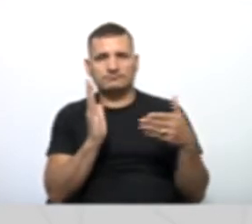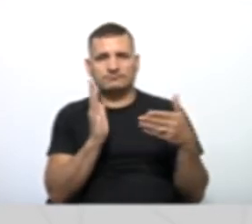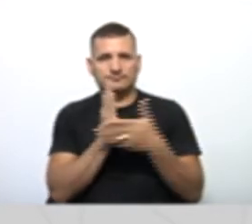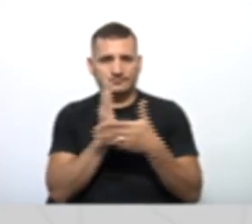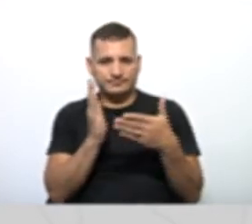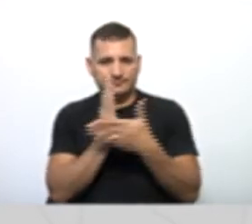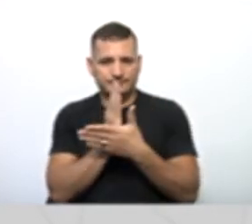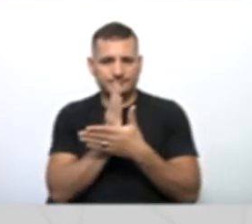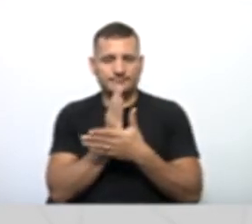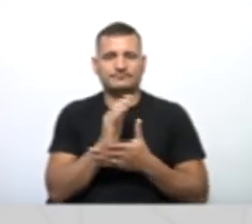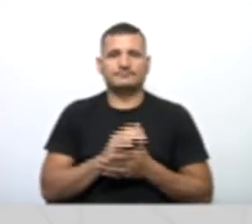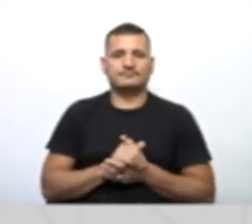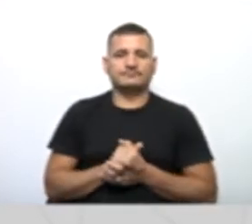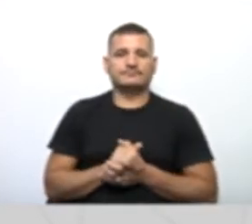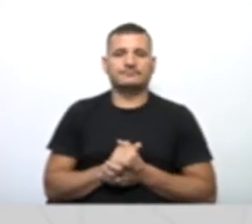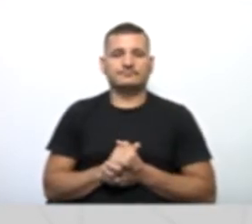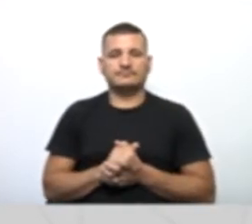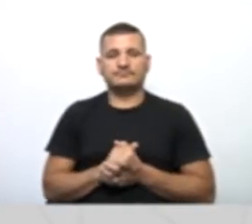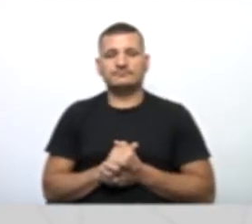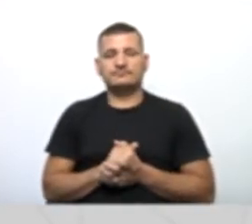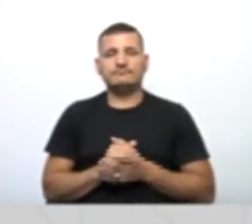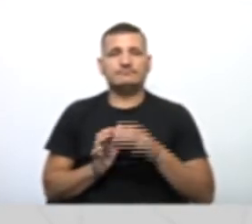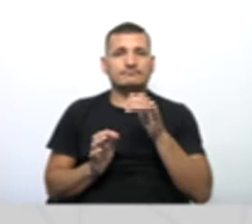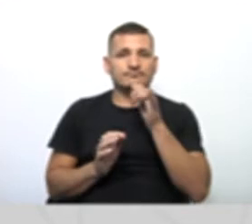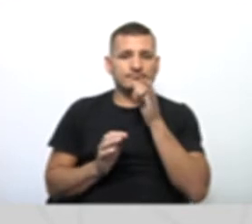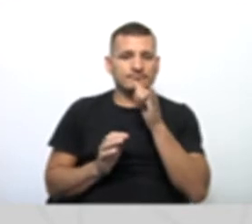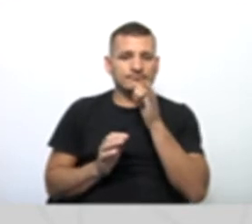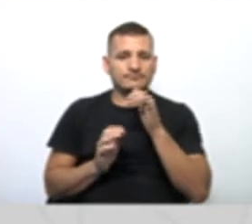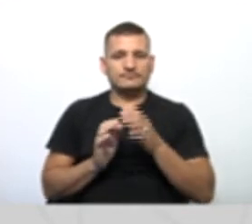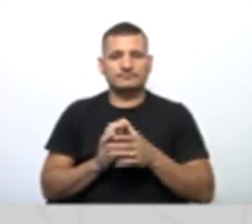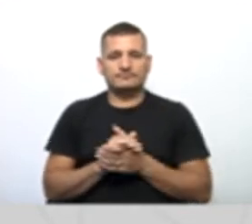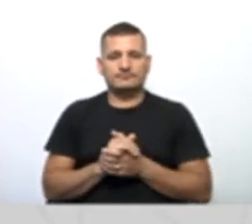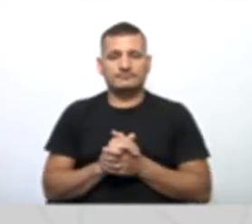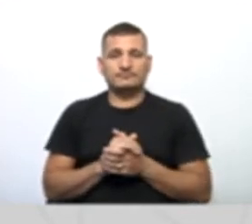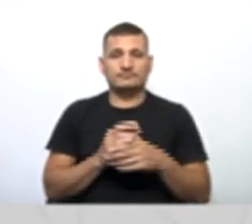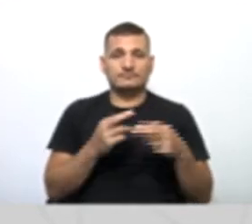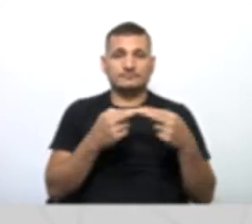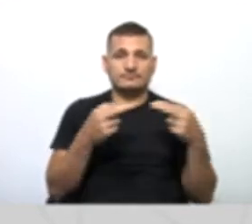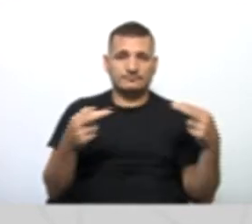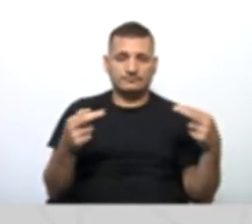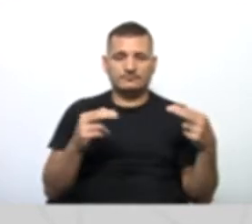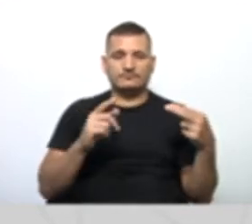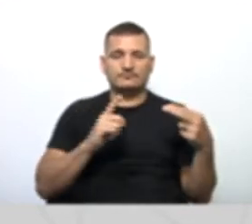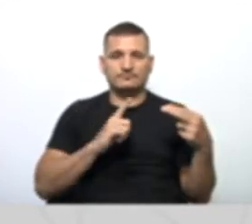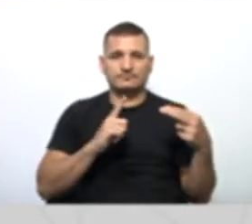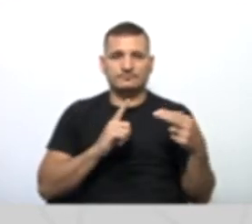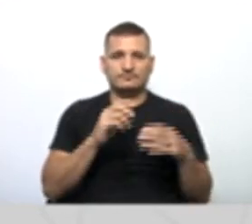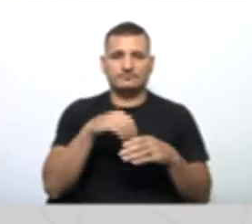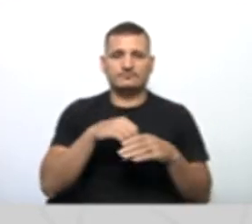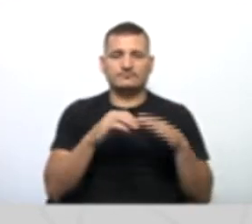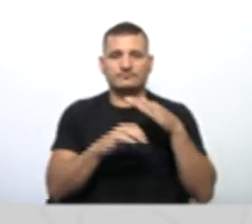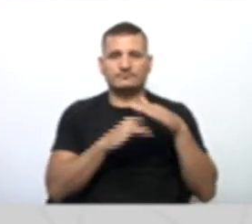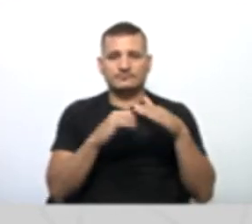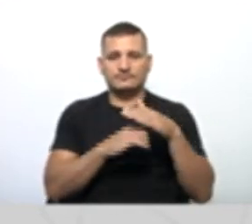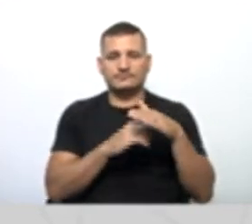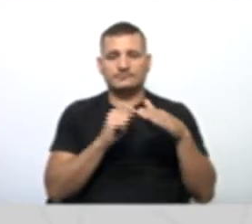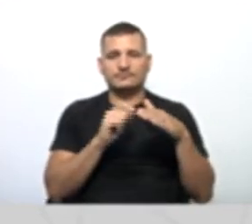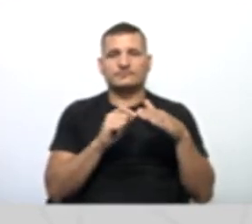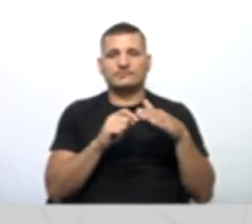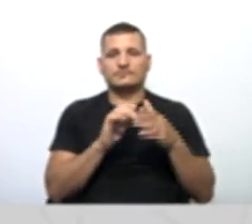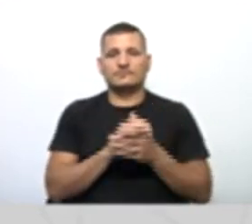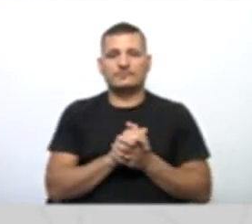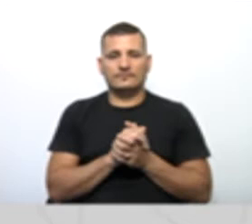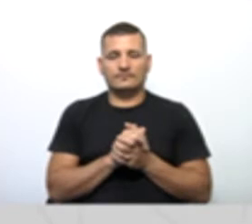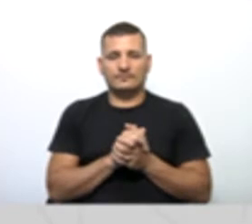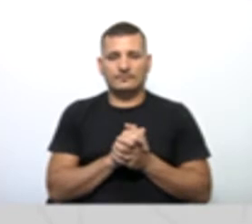localização aqui e pensar. Digamos que nós temos na rede local, ou seja, dentro da empresa, querendo sair